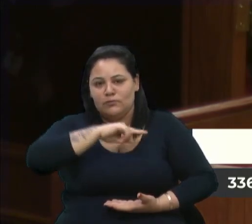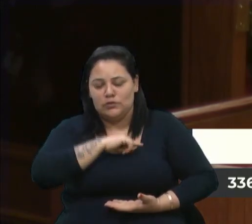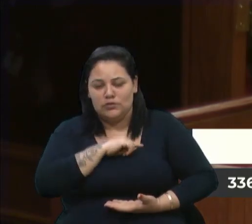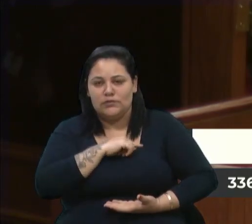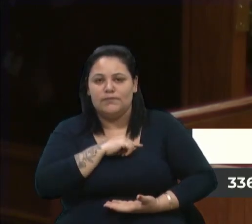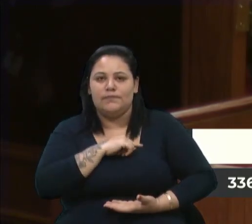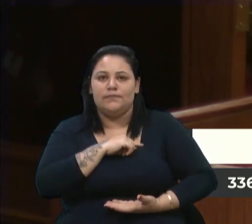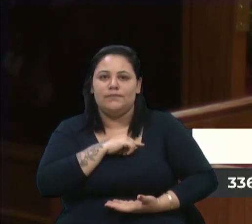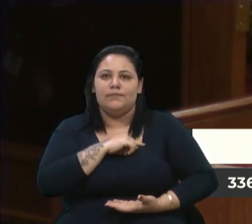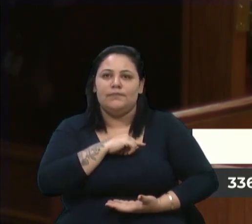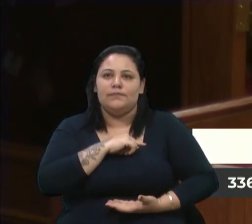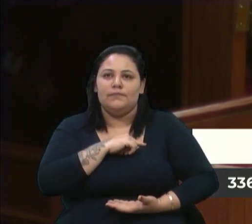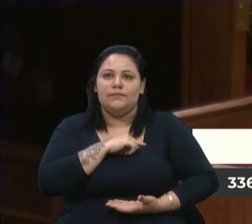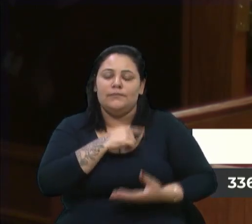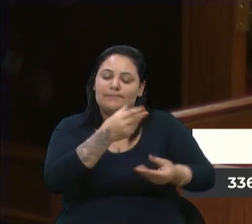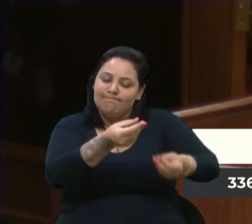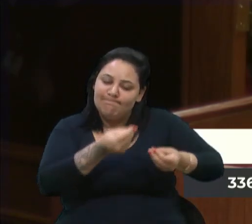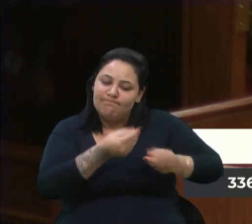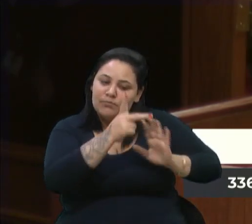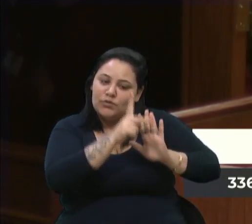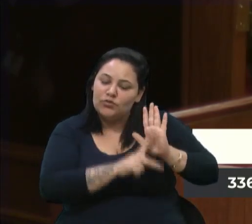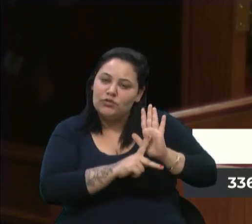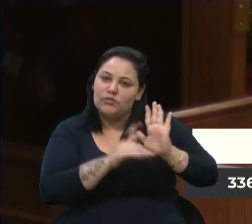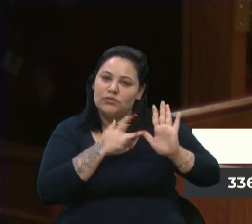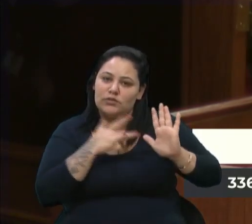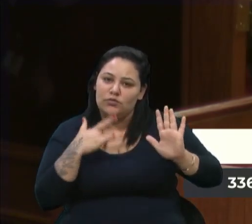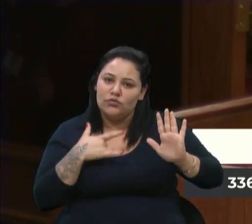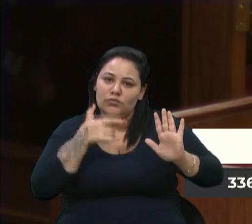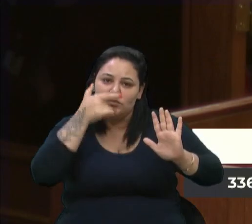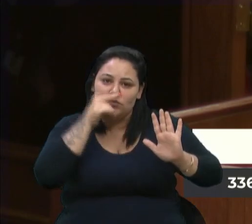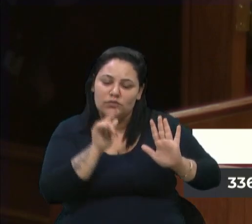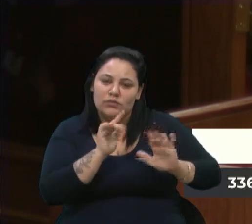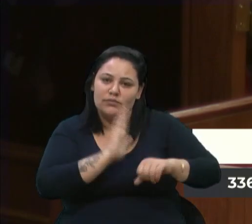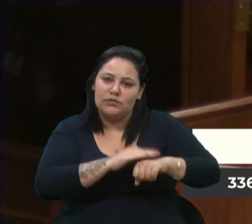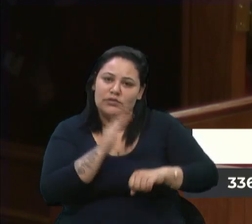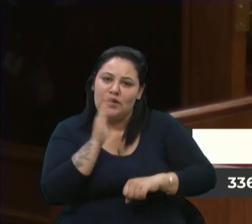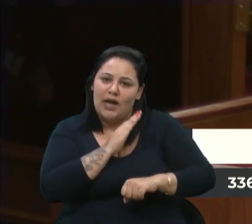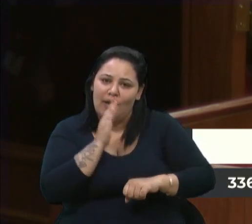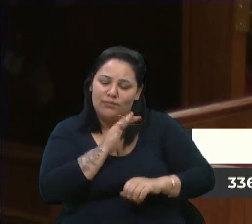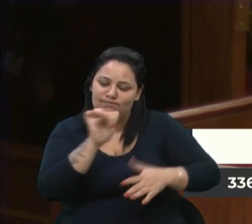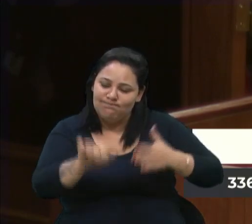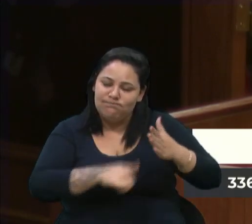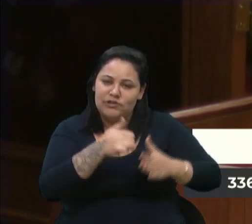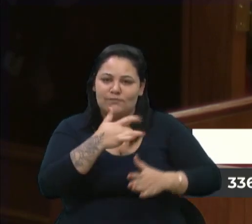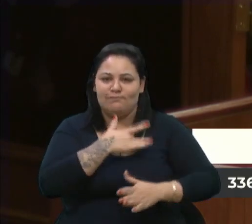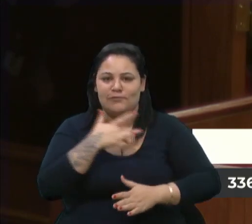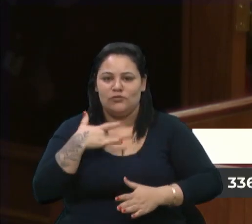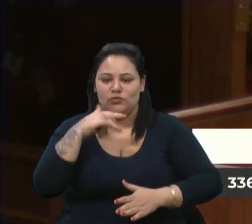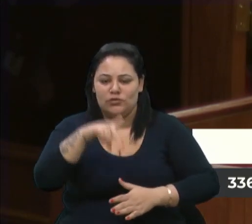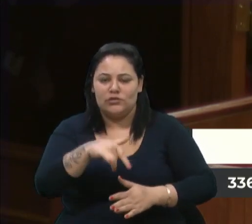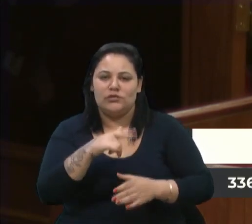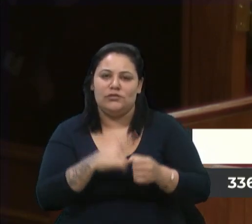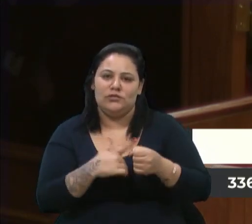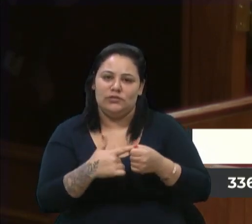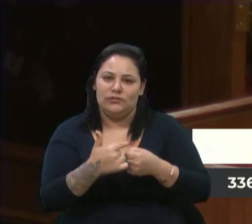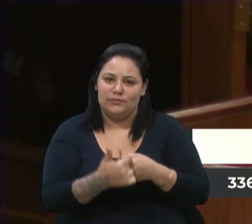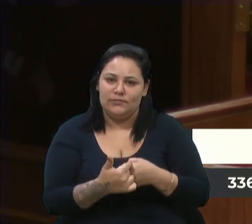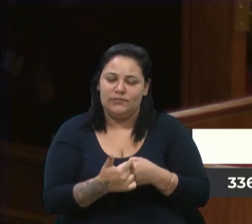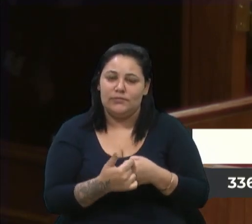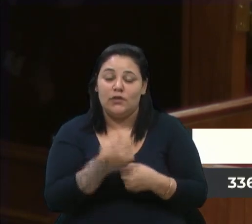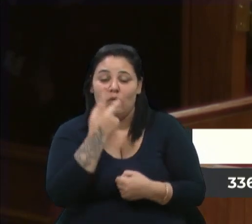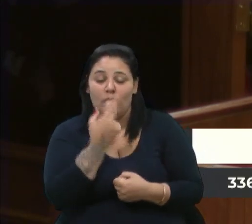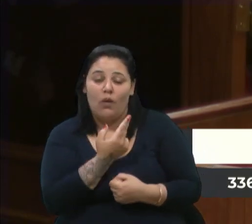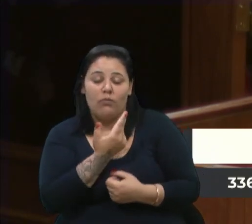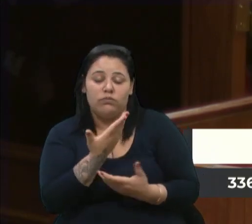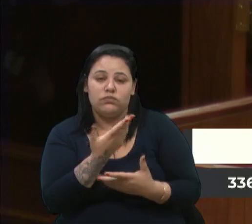traga mais projetos para que nós possamos agilizar a saúde, né? que nem esse projeto do Executivo, que